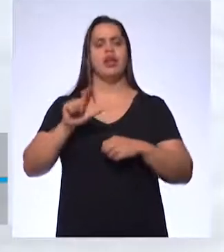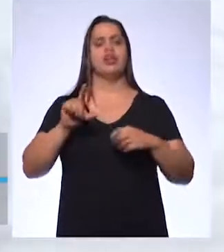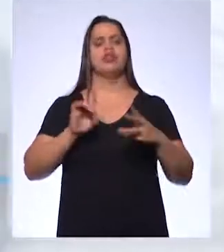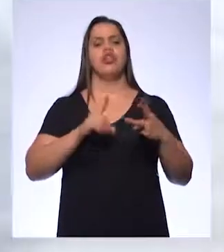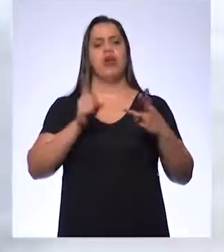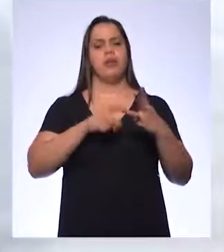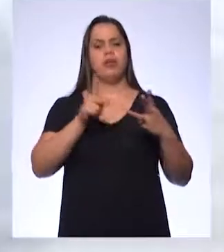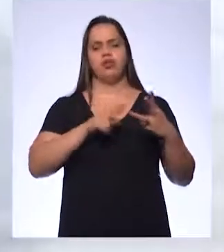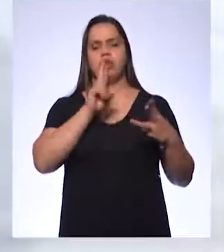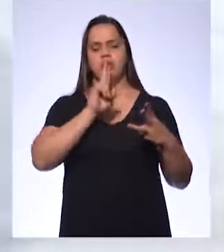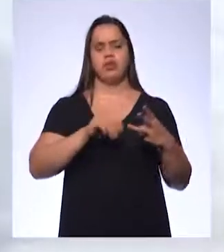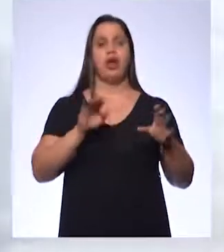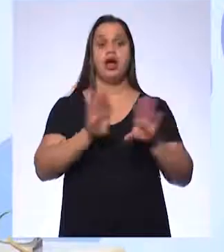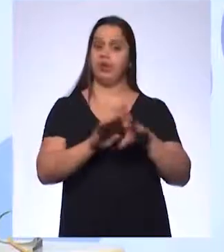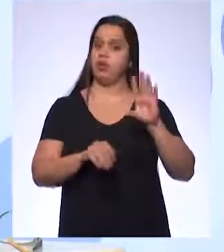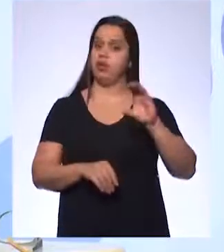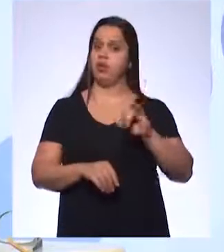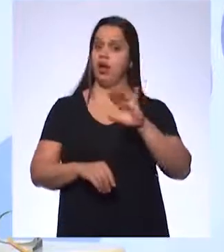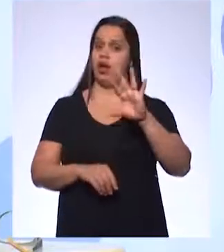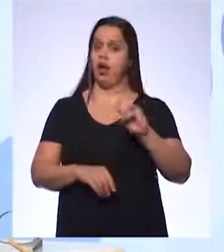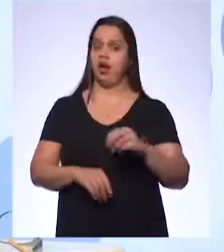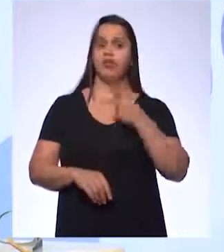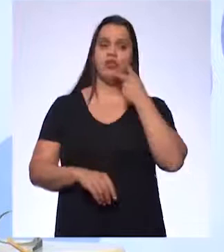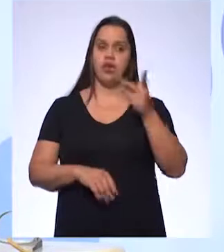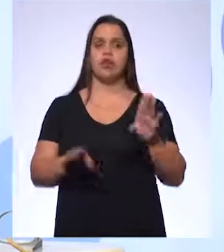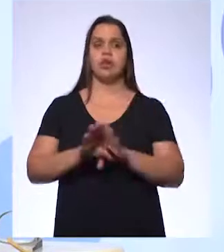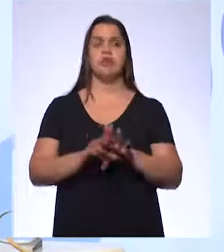a carinha aí do protozoário. Não, o Caio também. Teve alguns,